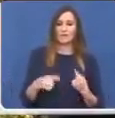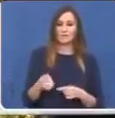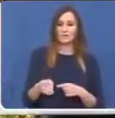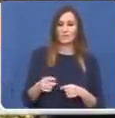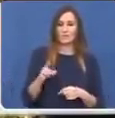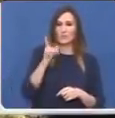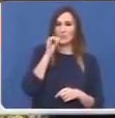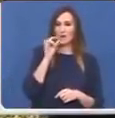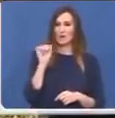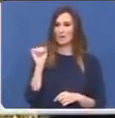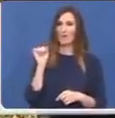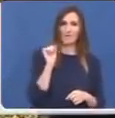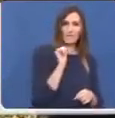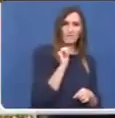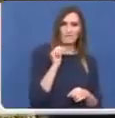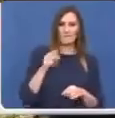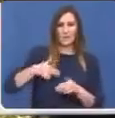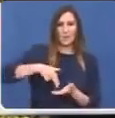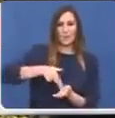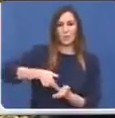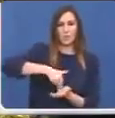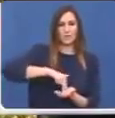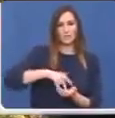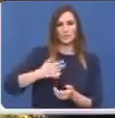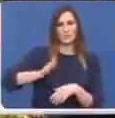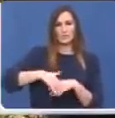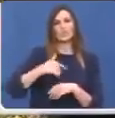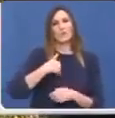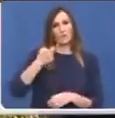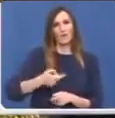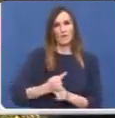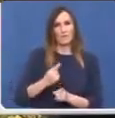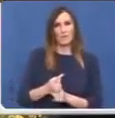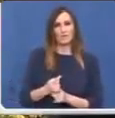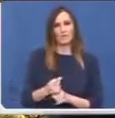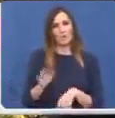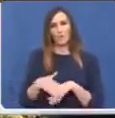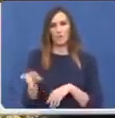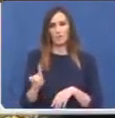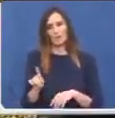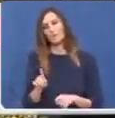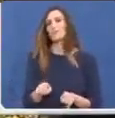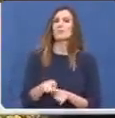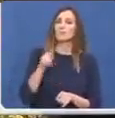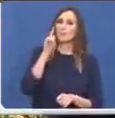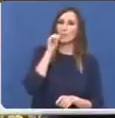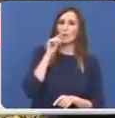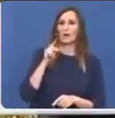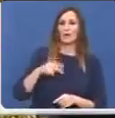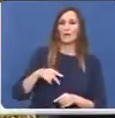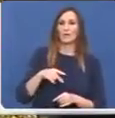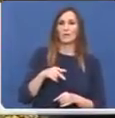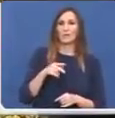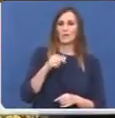Depois, assim que o meu pai se vai virar, Tu acabaste por não sair, ficaste lá. Sim, fiquei lá. Assim que o meu pai se vai virar para o